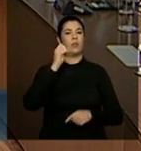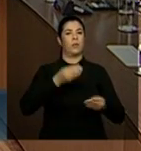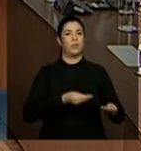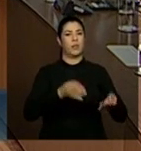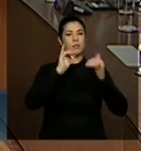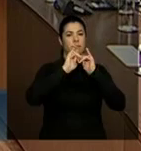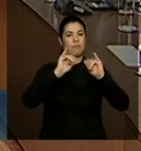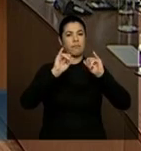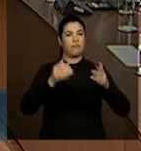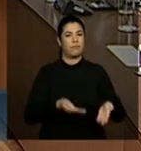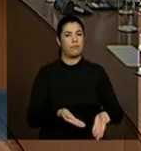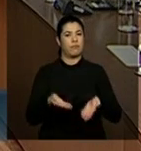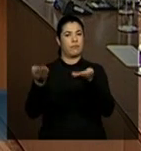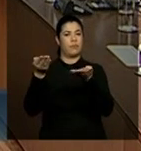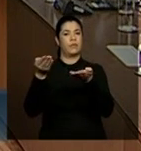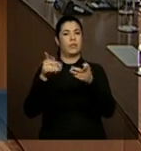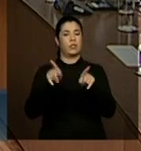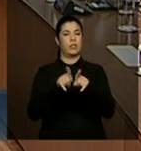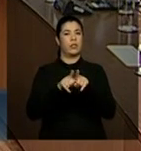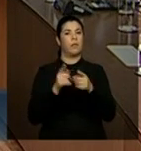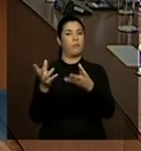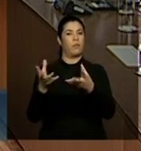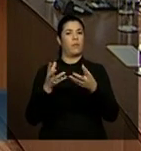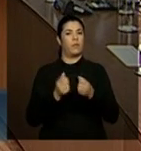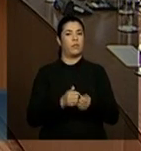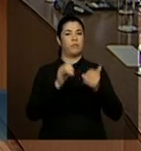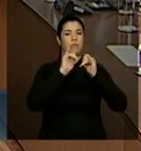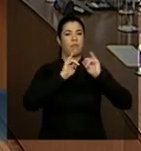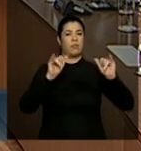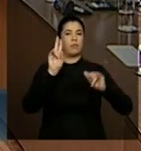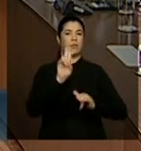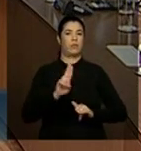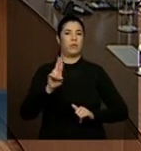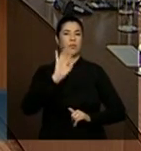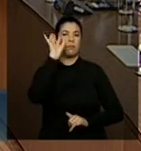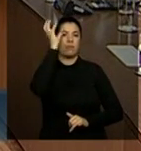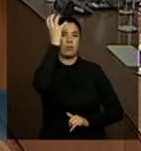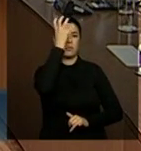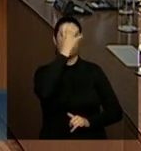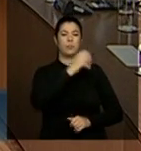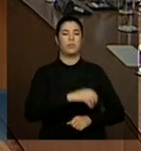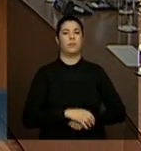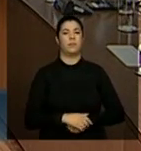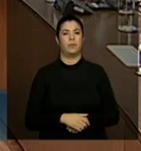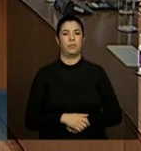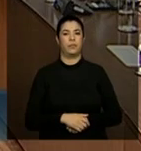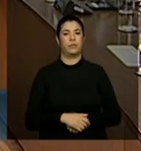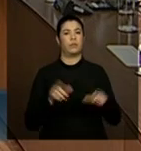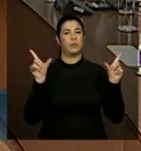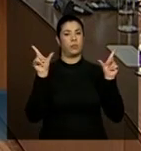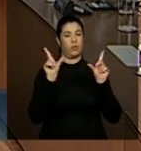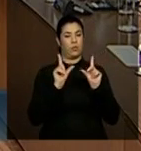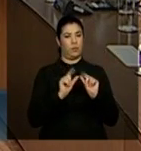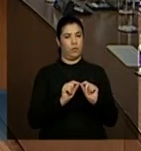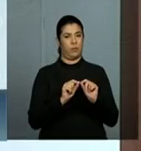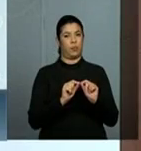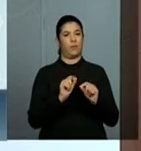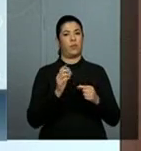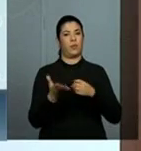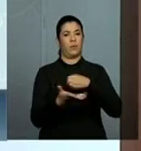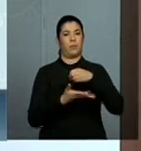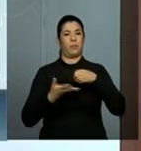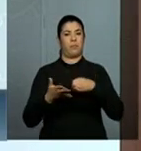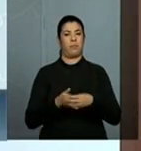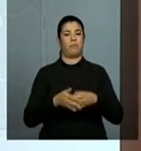levar informação e para permitir que a informação seja usada para a tomada de decisão. Em suma, esse acervo de dados